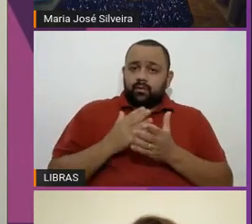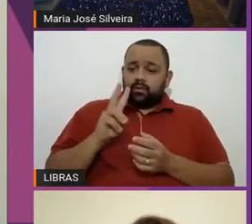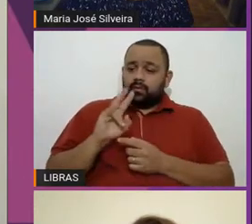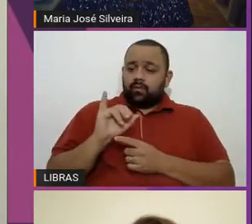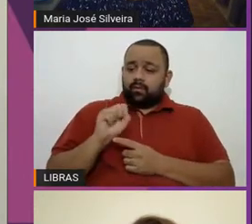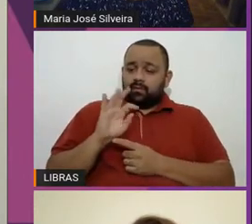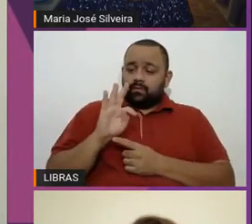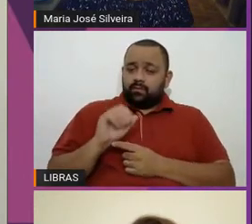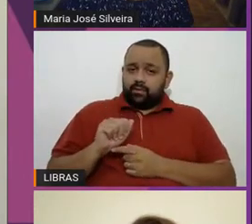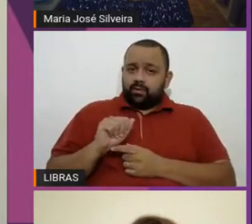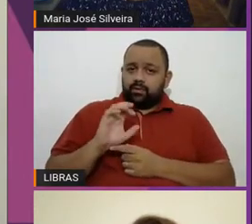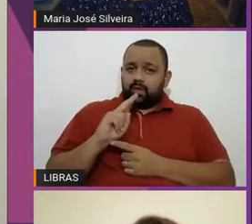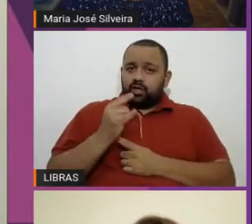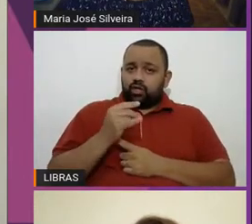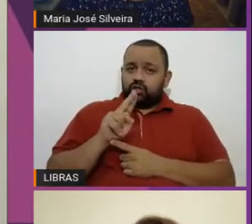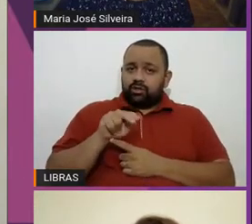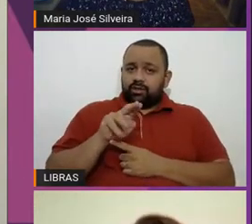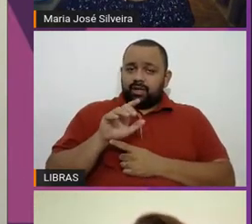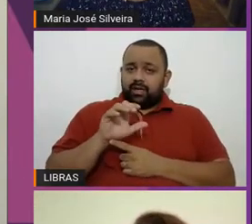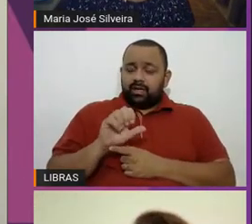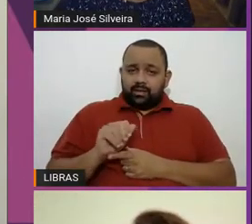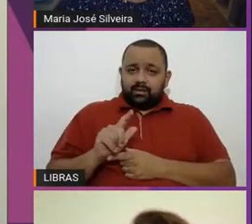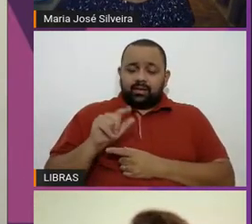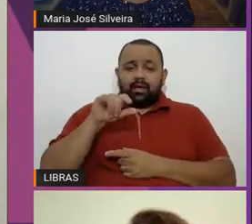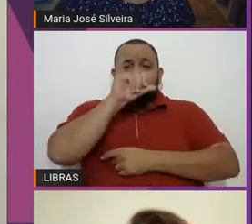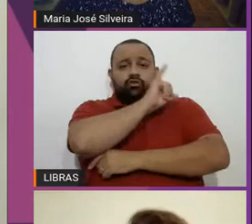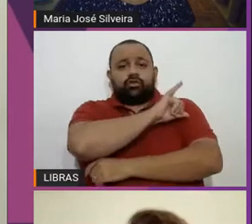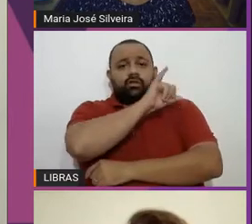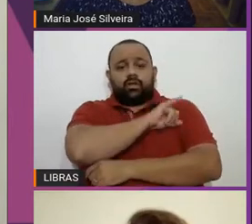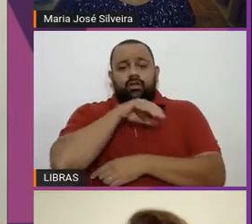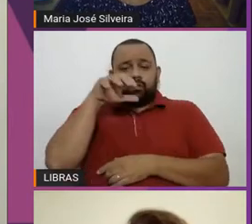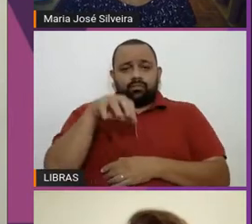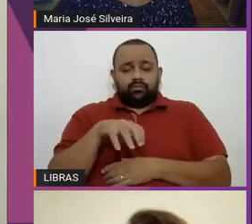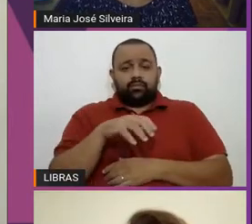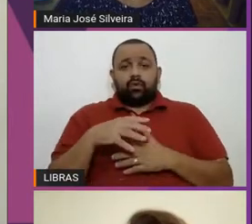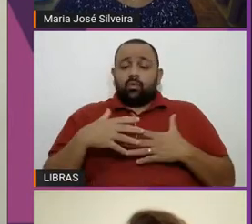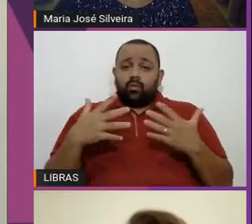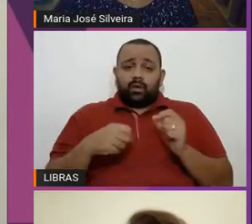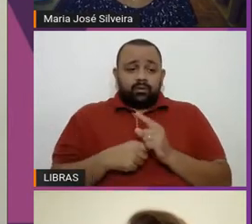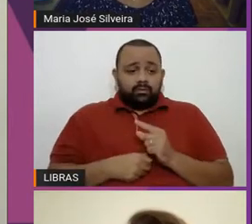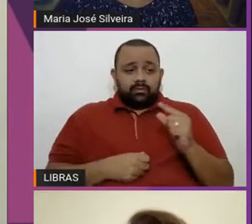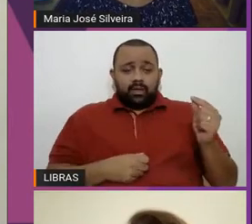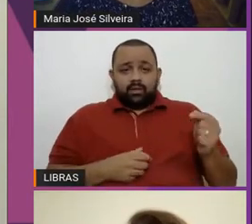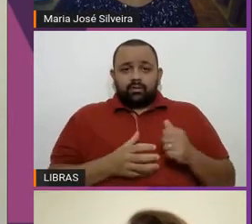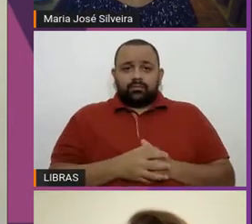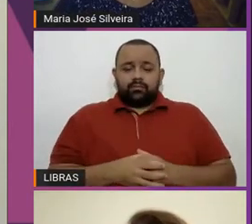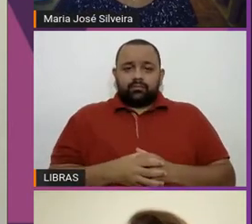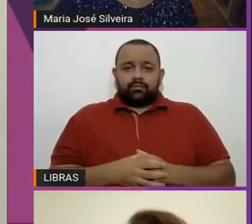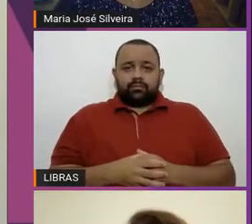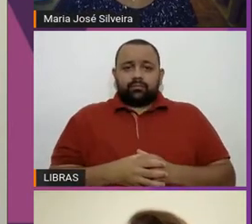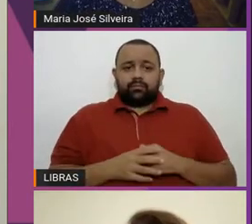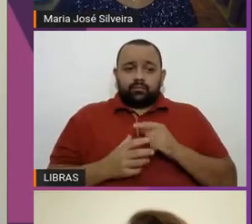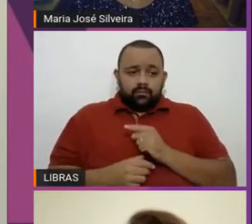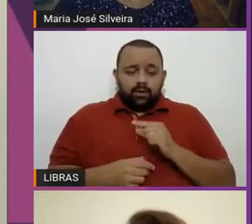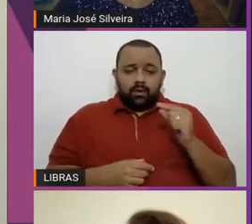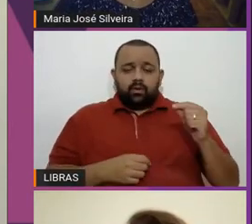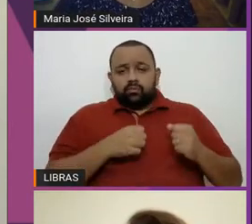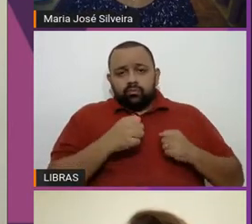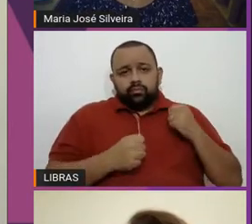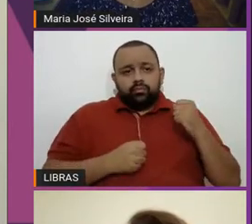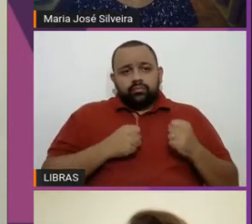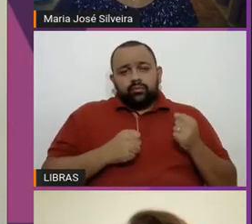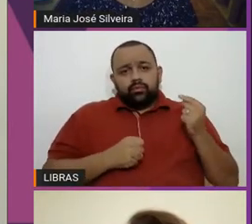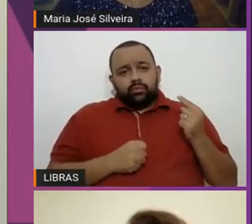dos cartões é do Rio de Janeiro quando ela saiu quando ela saiu para correr e